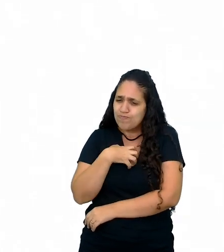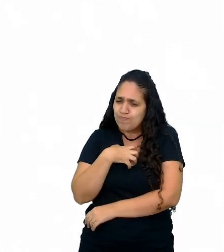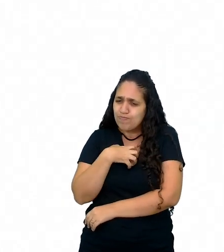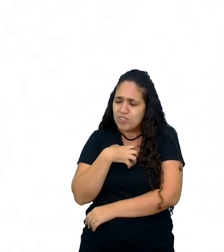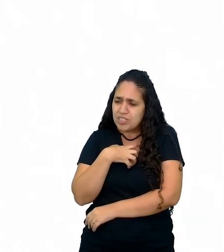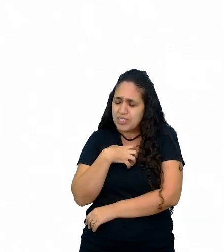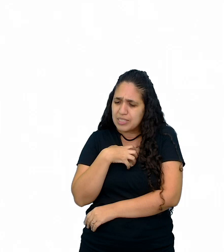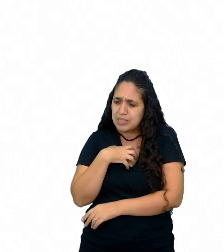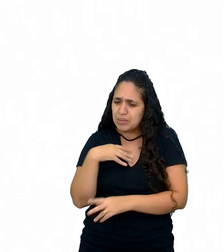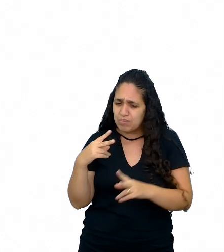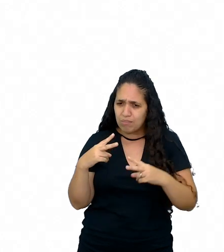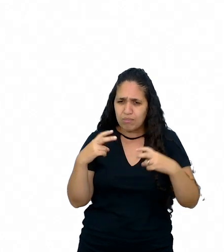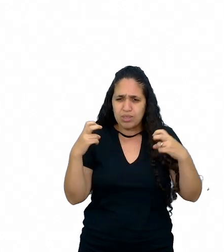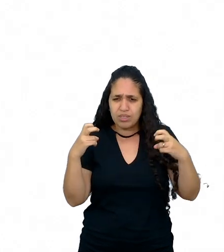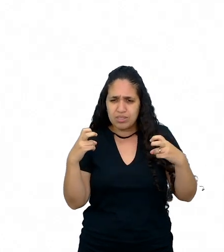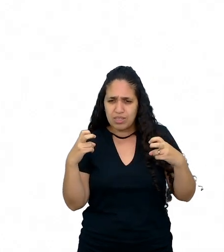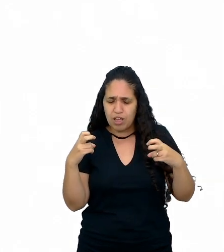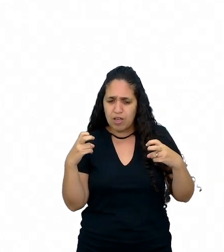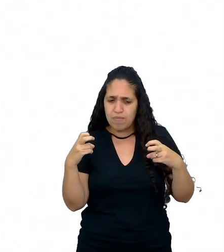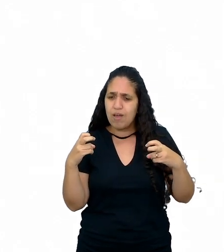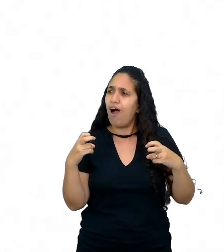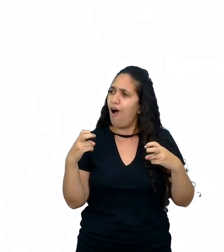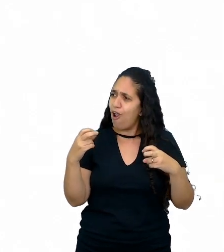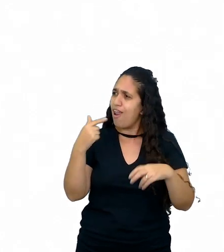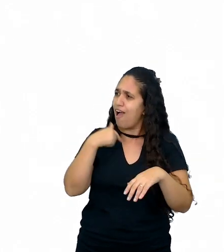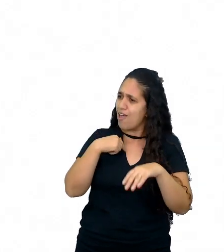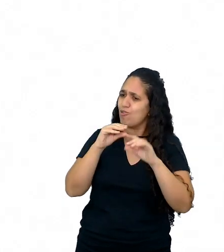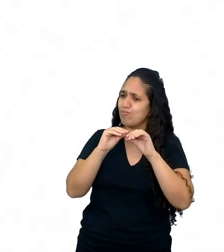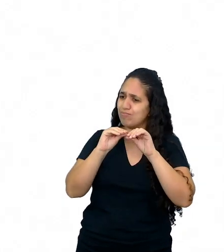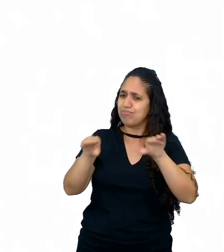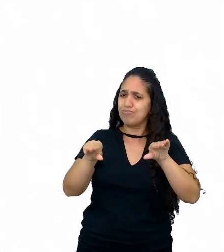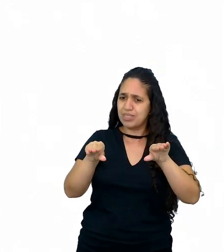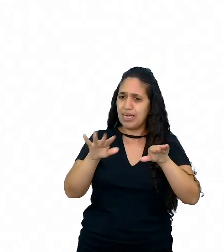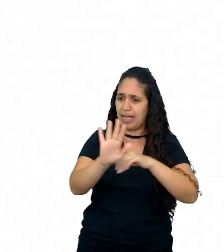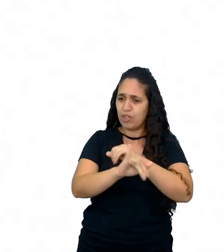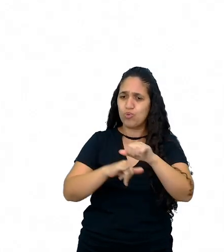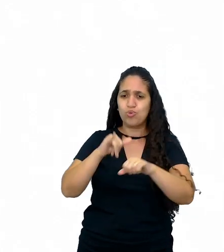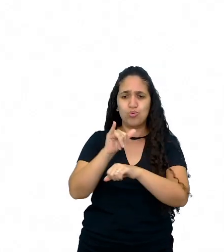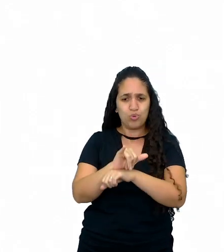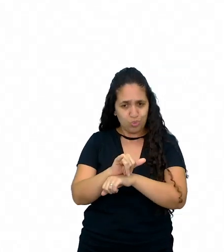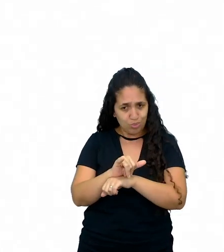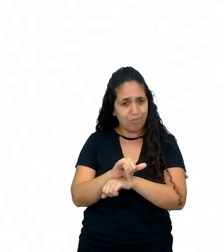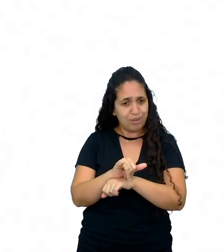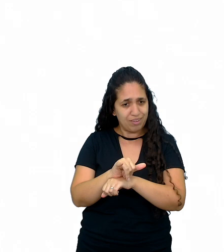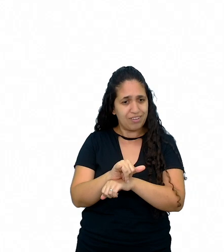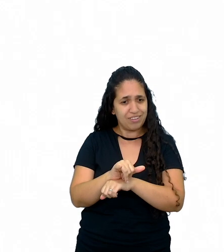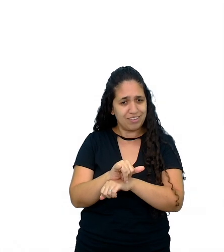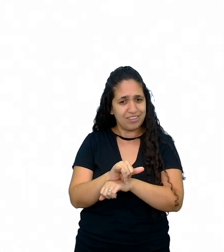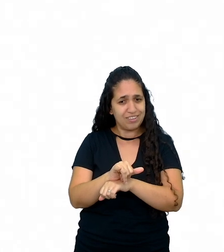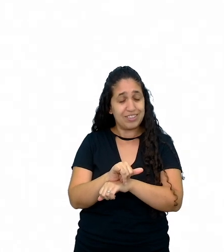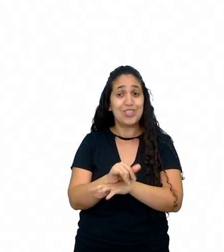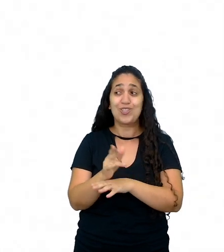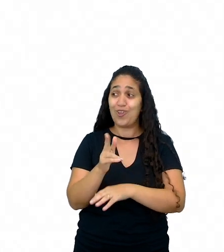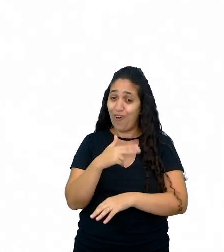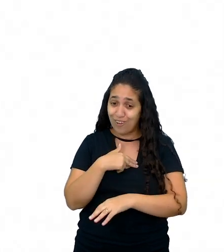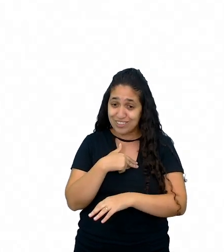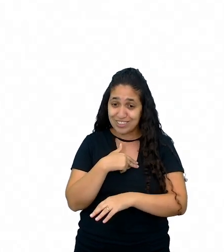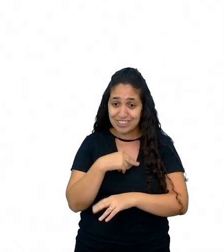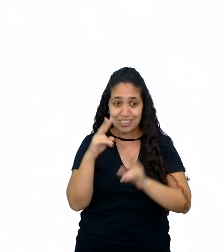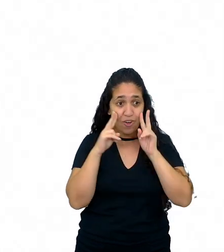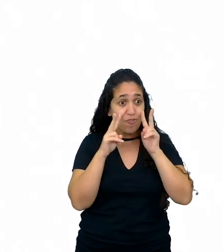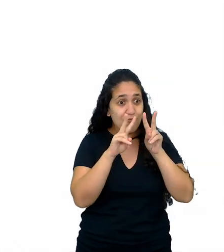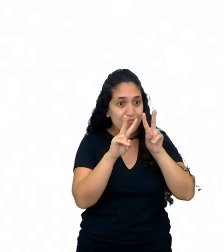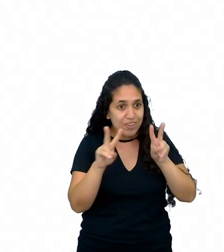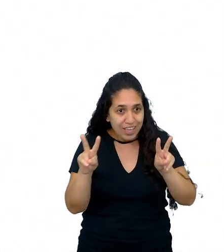olhar e falar, nossa, eu publiquei isso no YouTube, né? Eles conseguem ver o produto